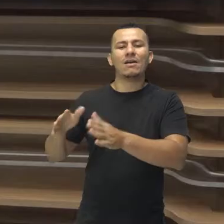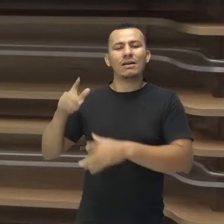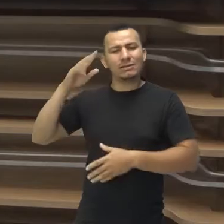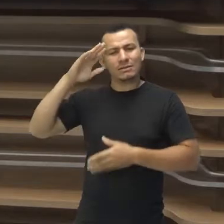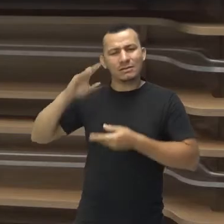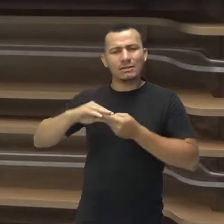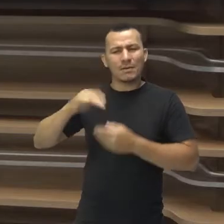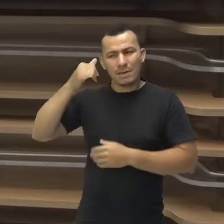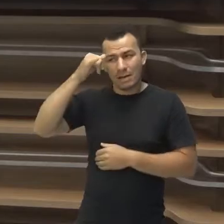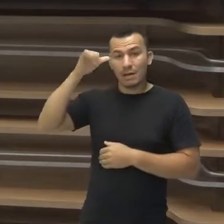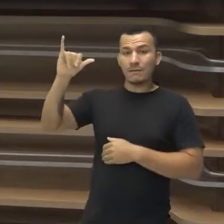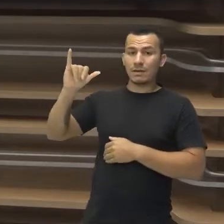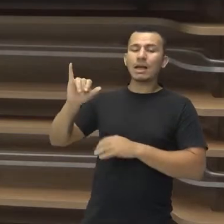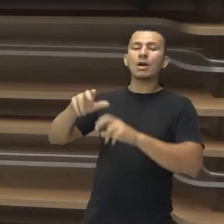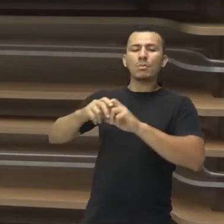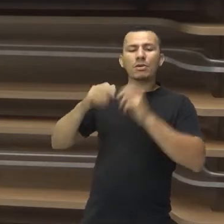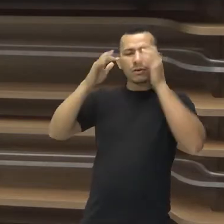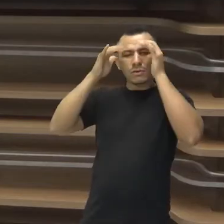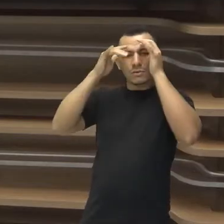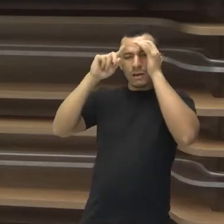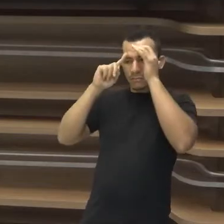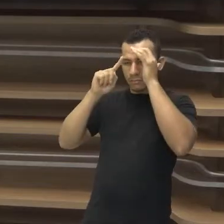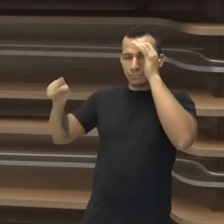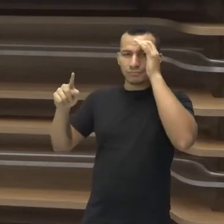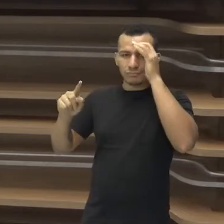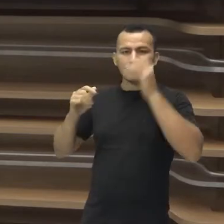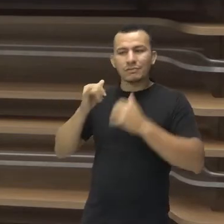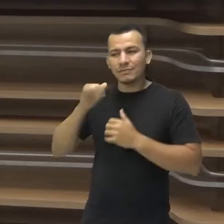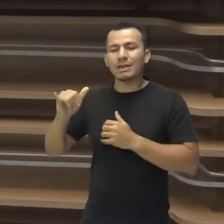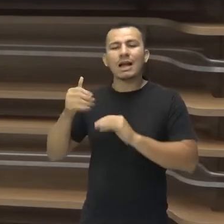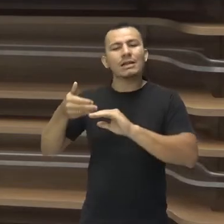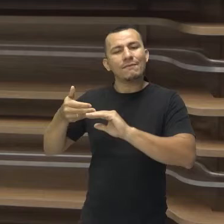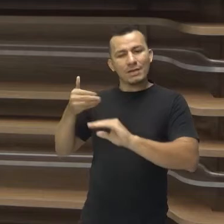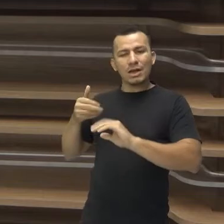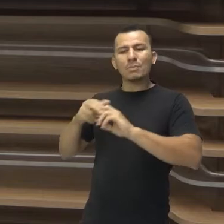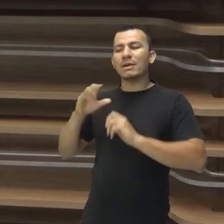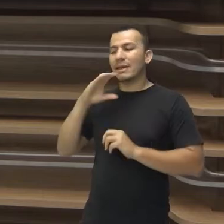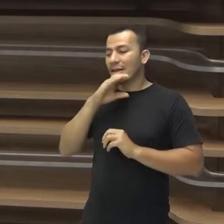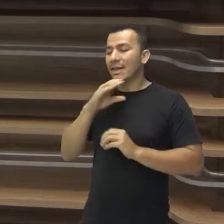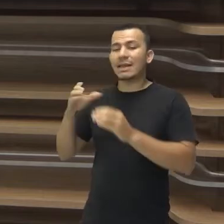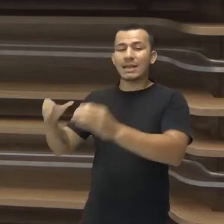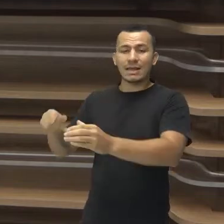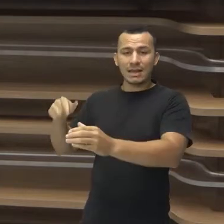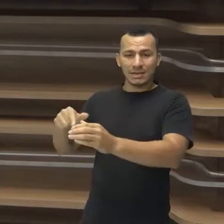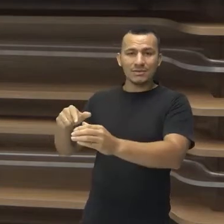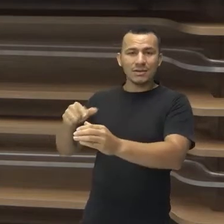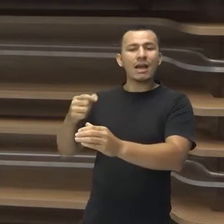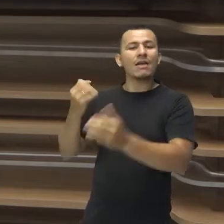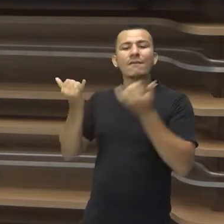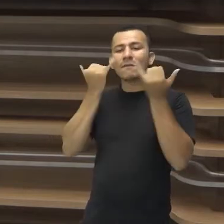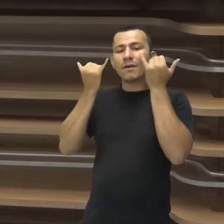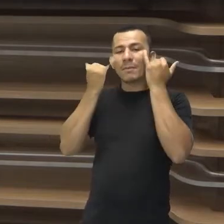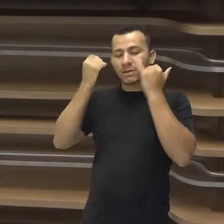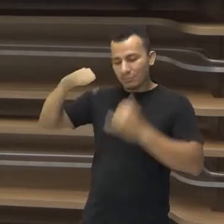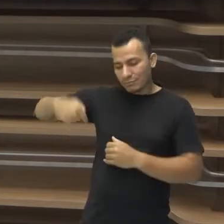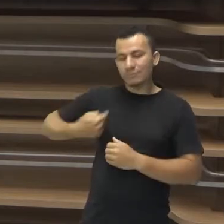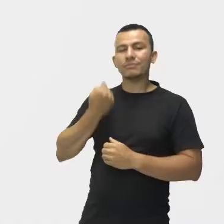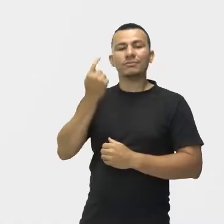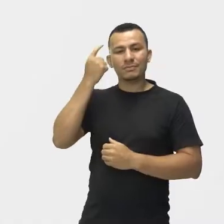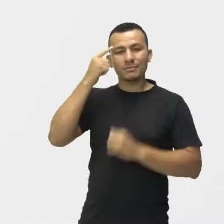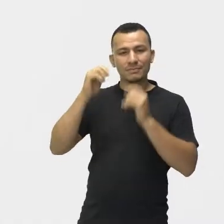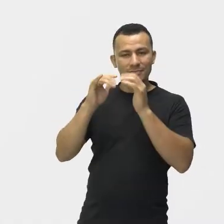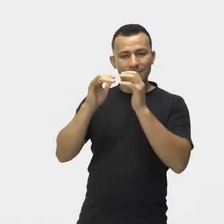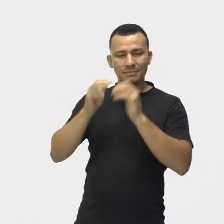quente, né? Justamente por causa dessa mensagem que os receptores aqui recebem e enviam lá para o teu cérebro. Temos aí uma outra